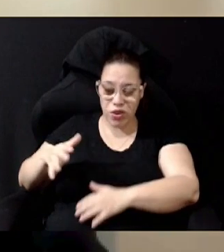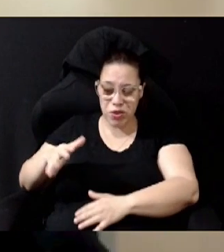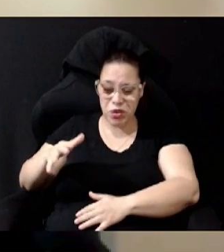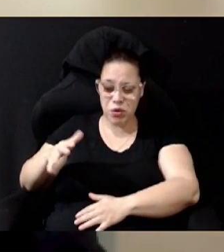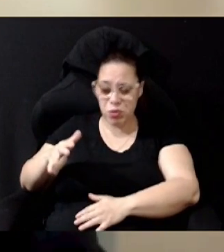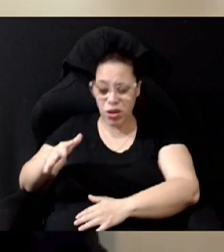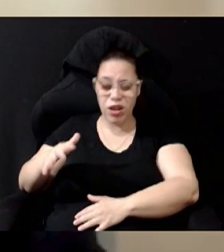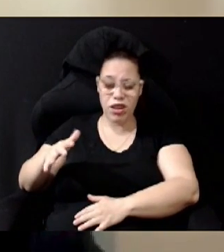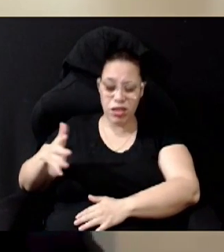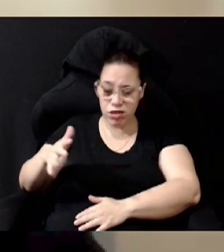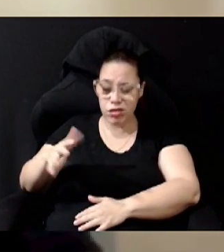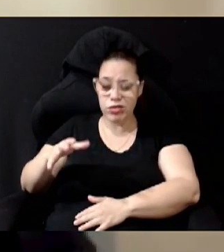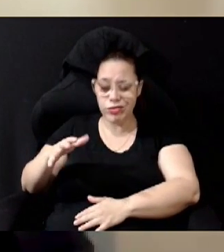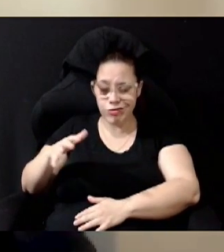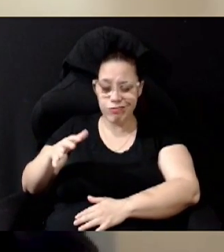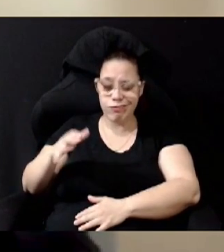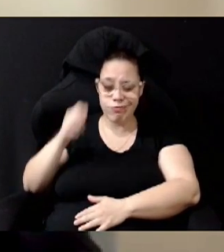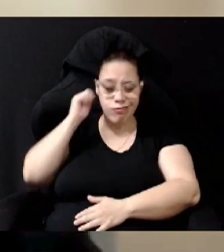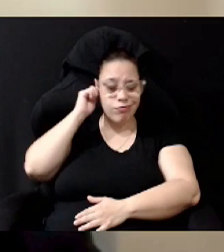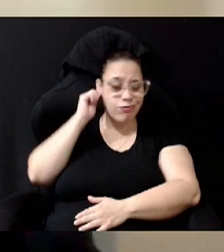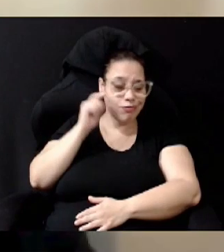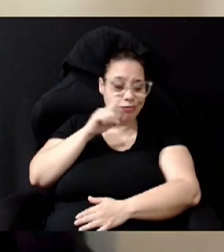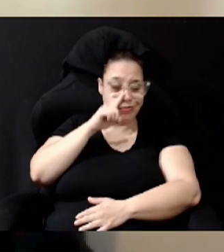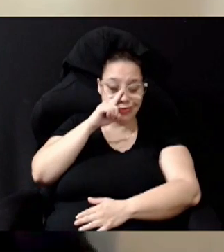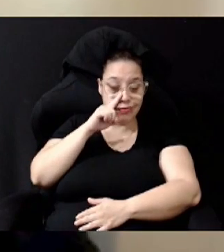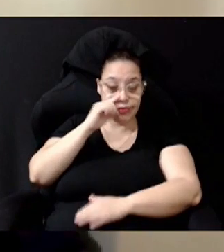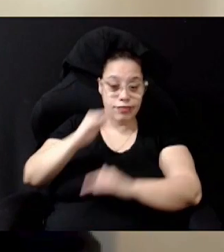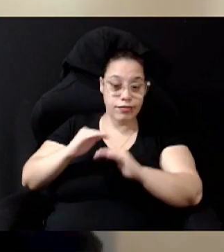que tem um risco maior de desenvolver demência.